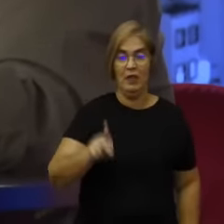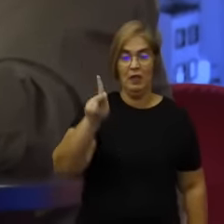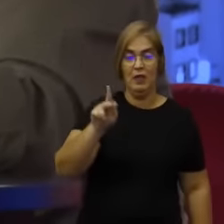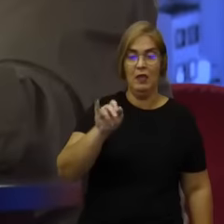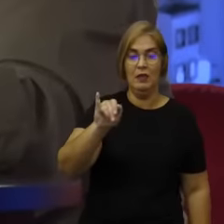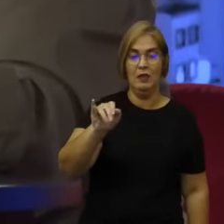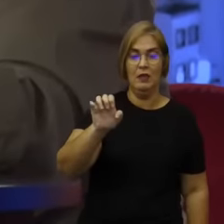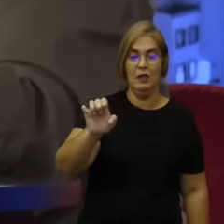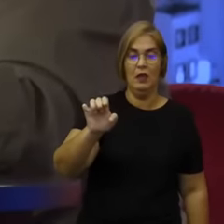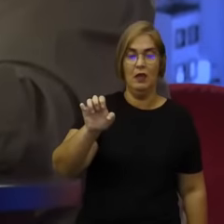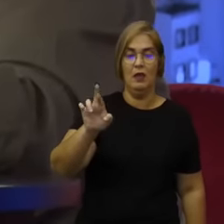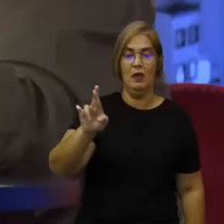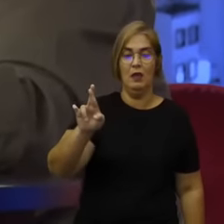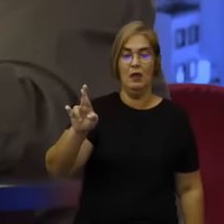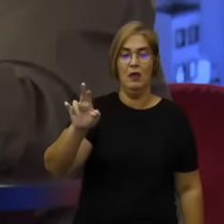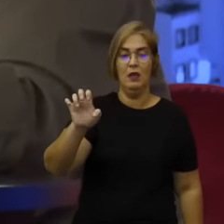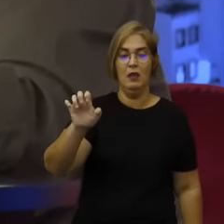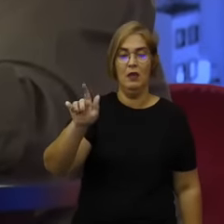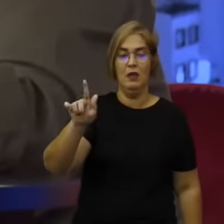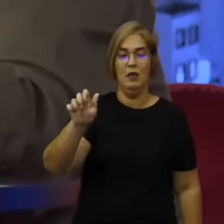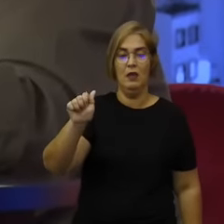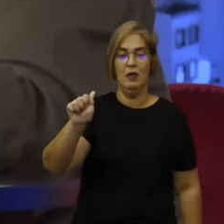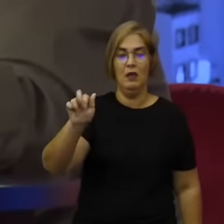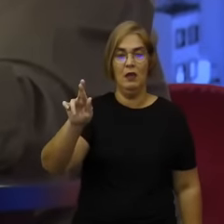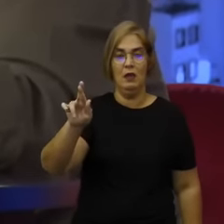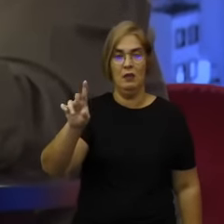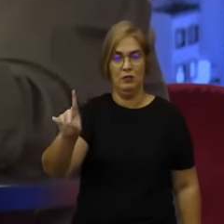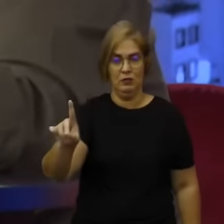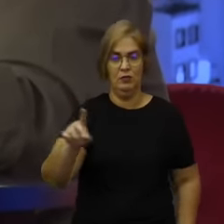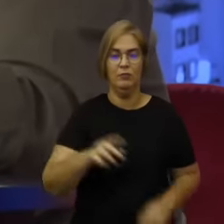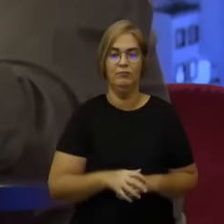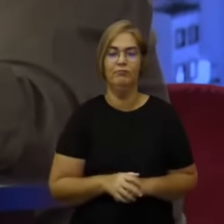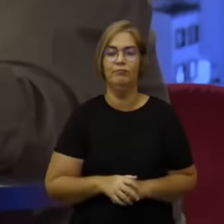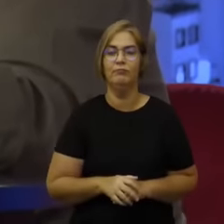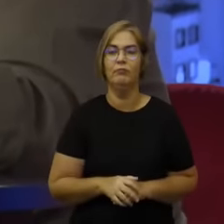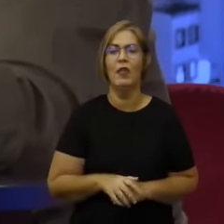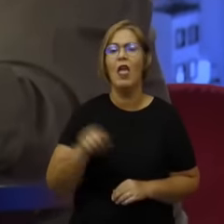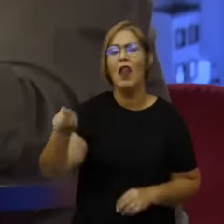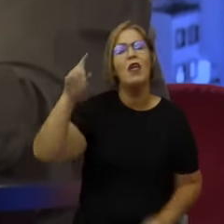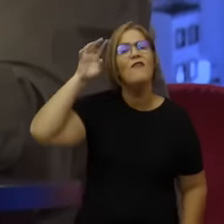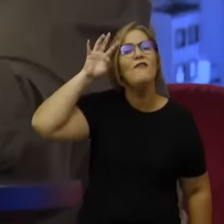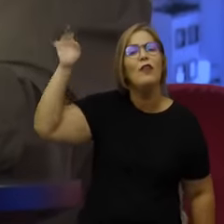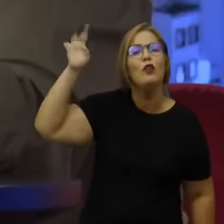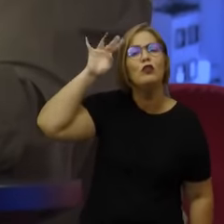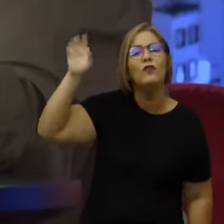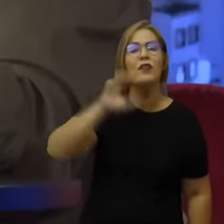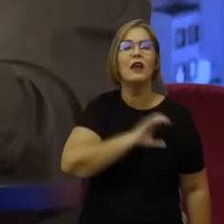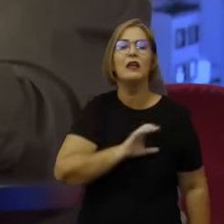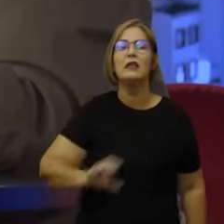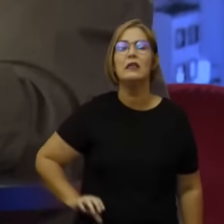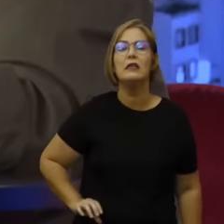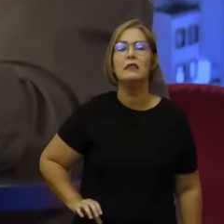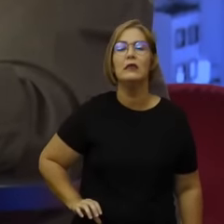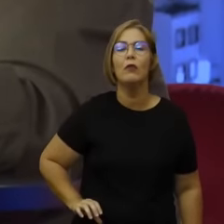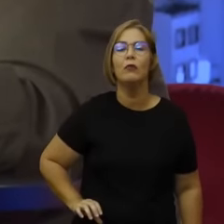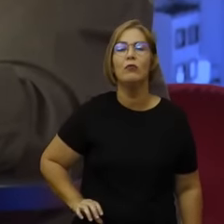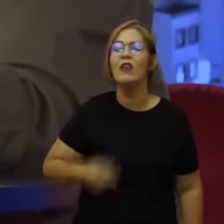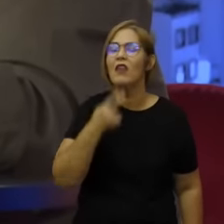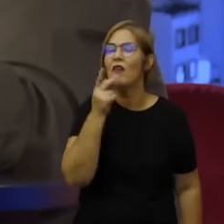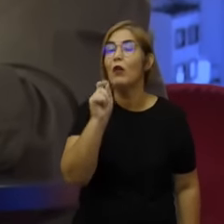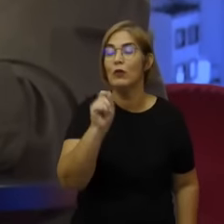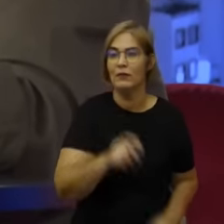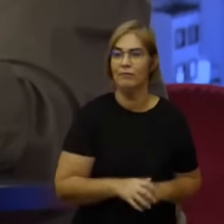existencialismo eh cristão é a seguinte: ou Deus existe,